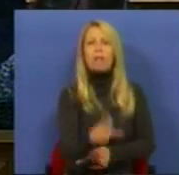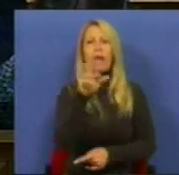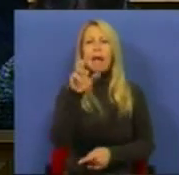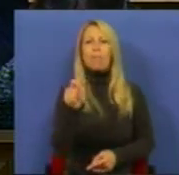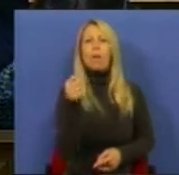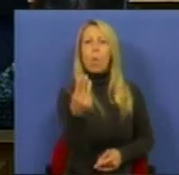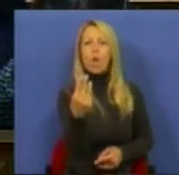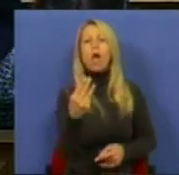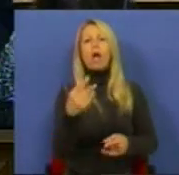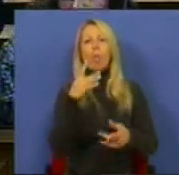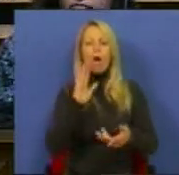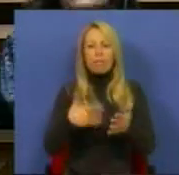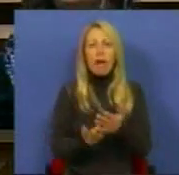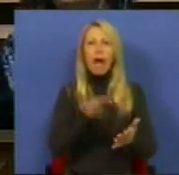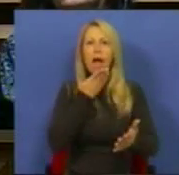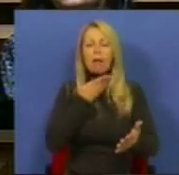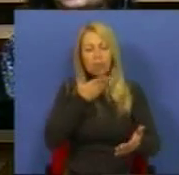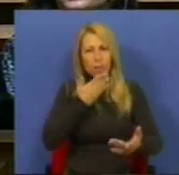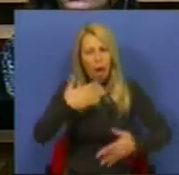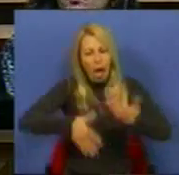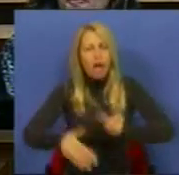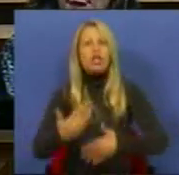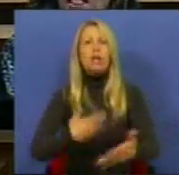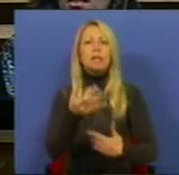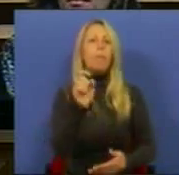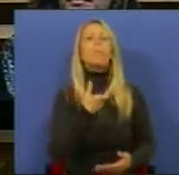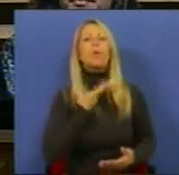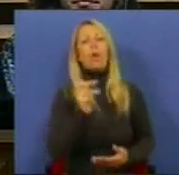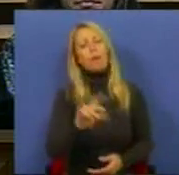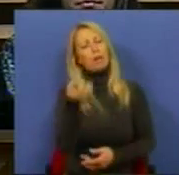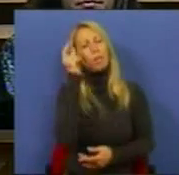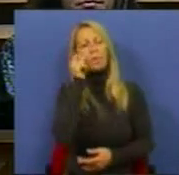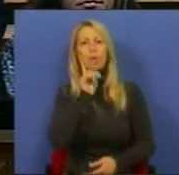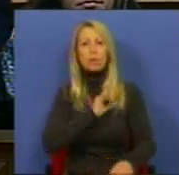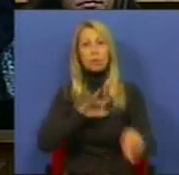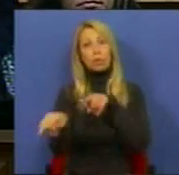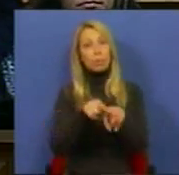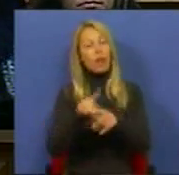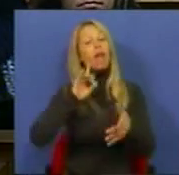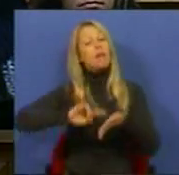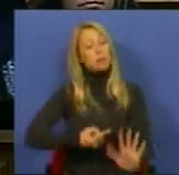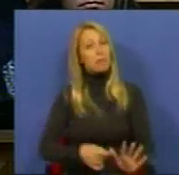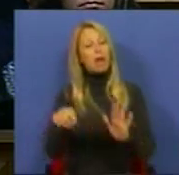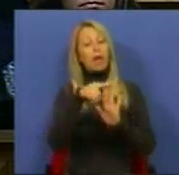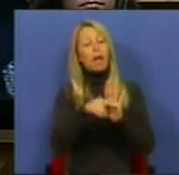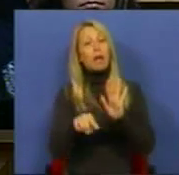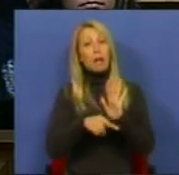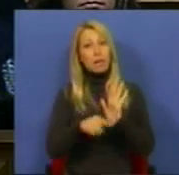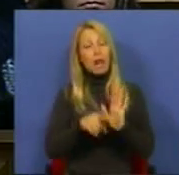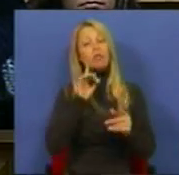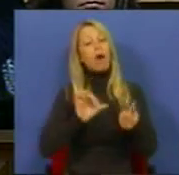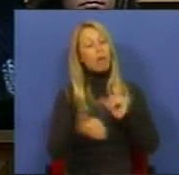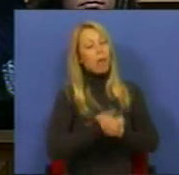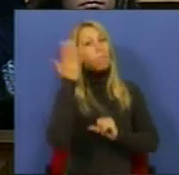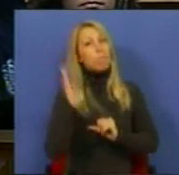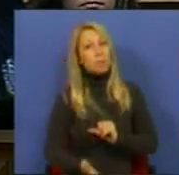o PRODER. Senhoras e senhores deputados, é essencial que os critérios de atribuição se alterem, que tenham